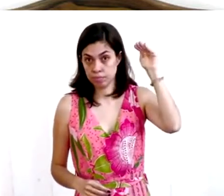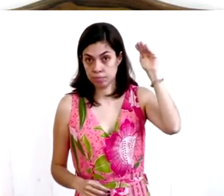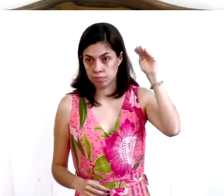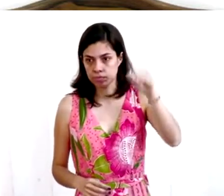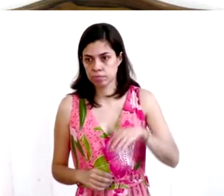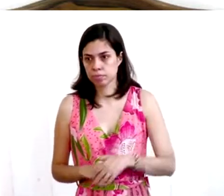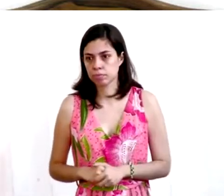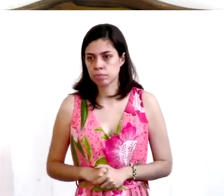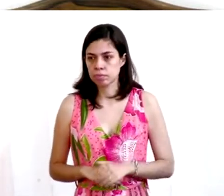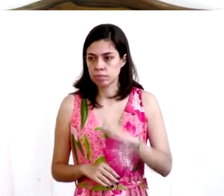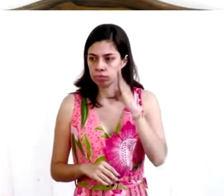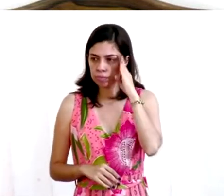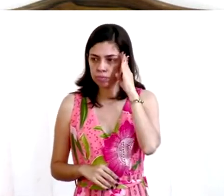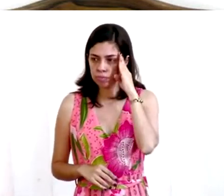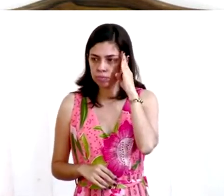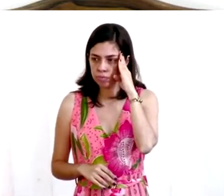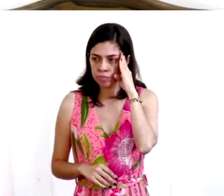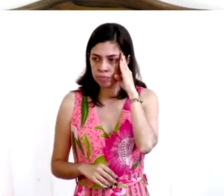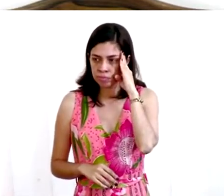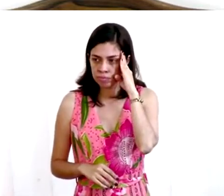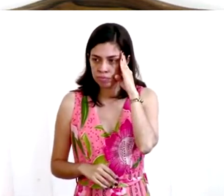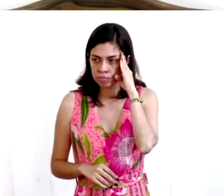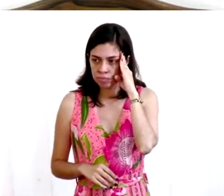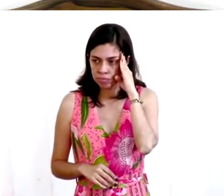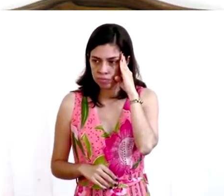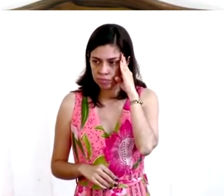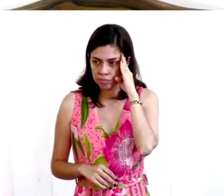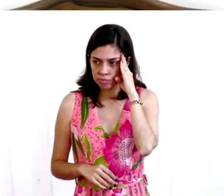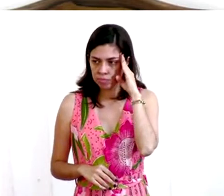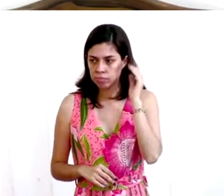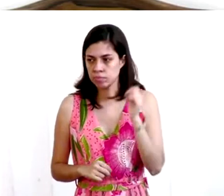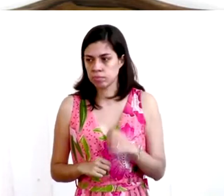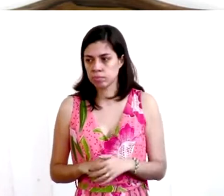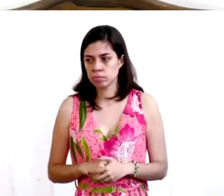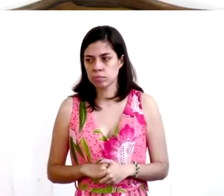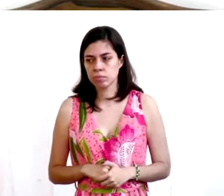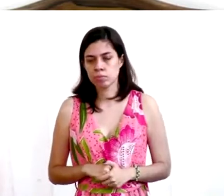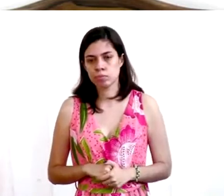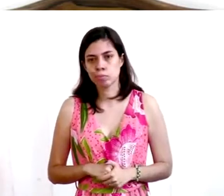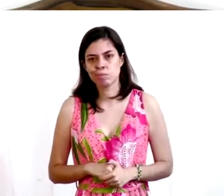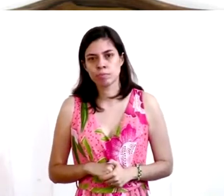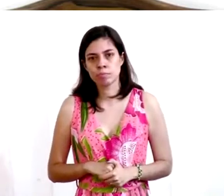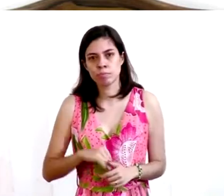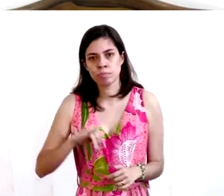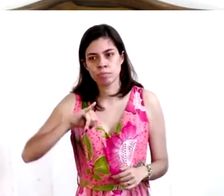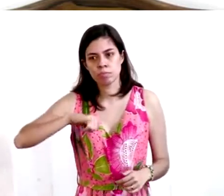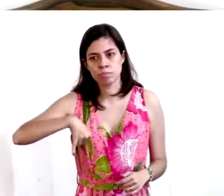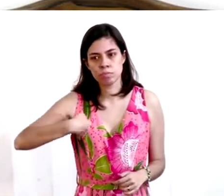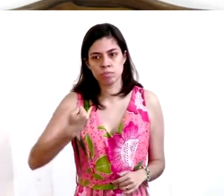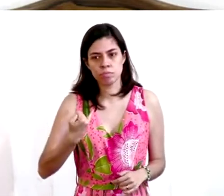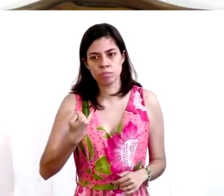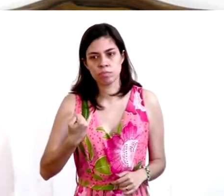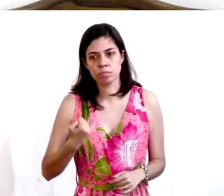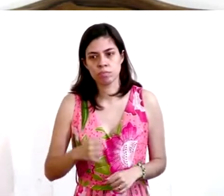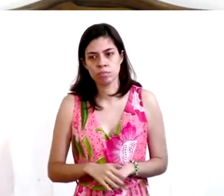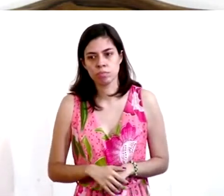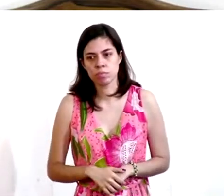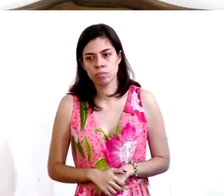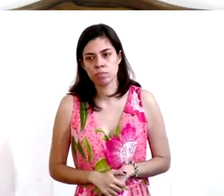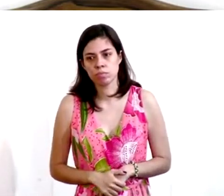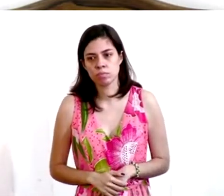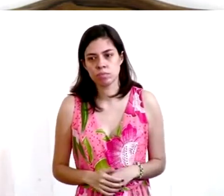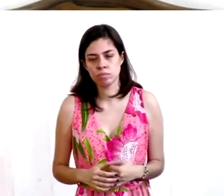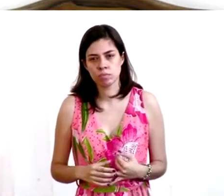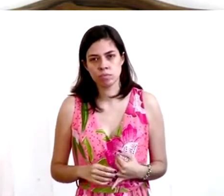João viveu isso. E então João escreve esse evangelho para permitir